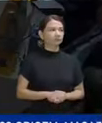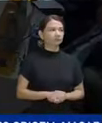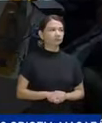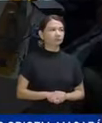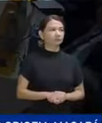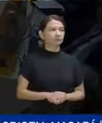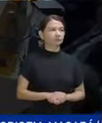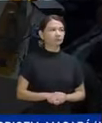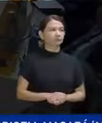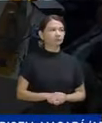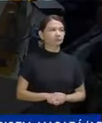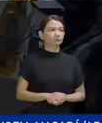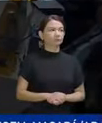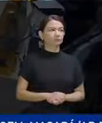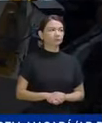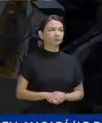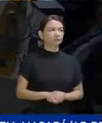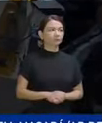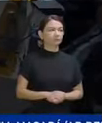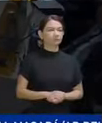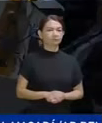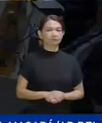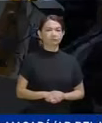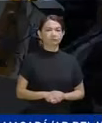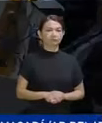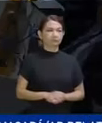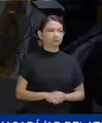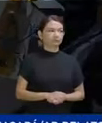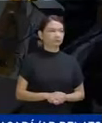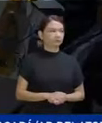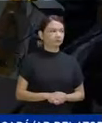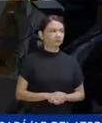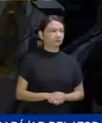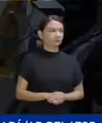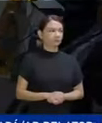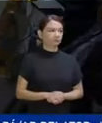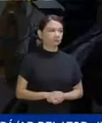O advogado se dirige à tribuna do lado direito.